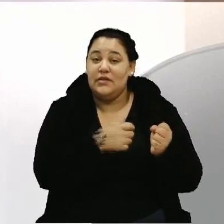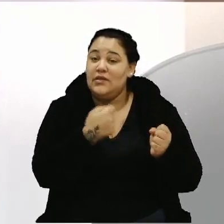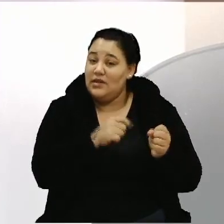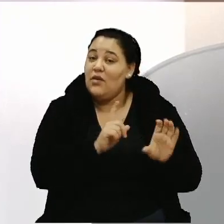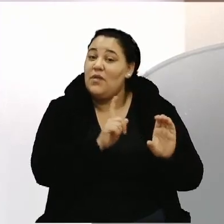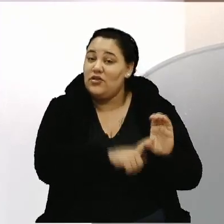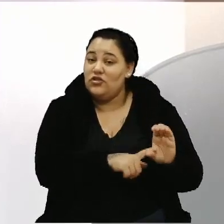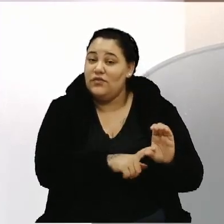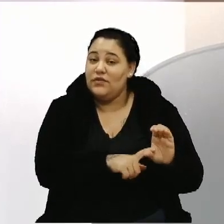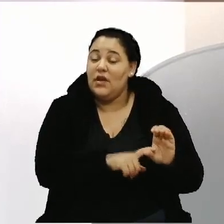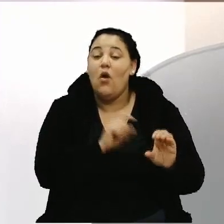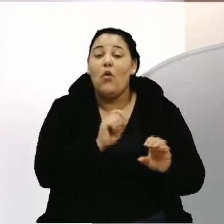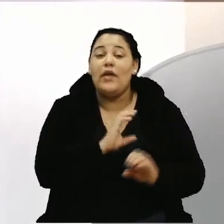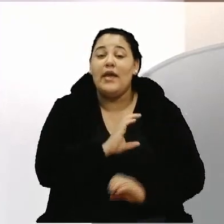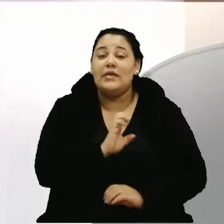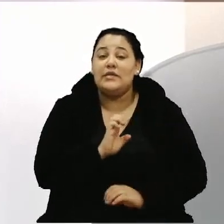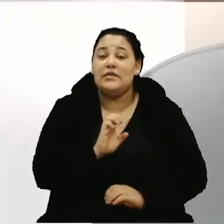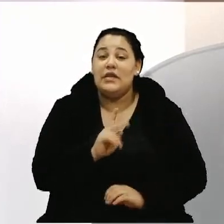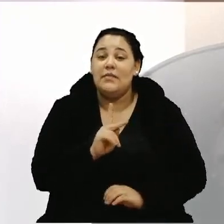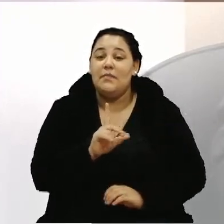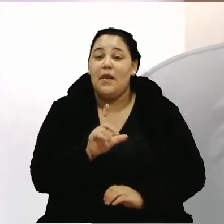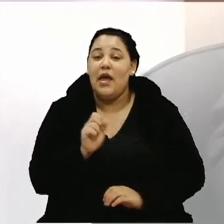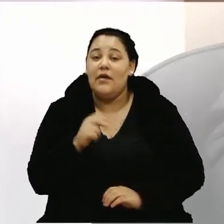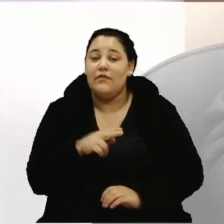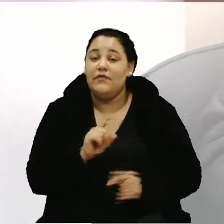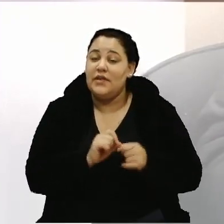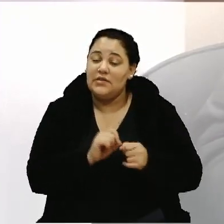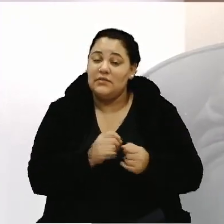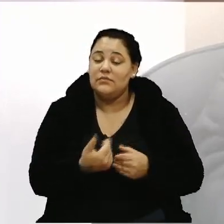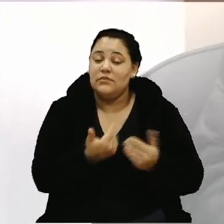que a CEPLAN fez? Notificou.